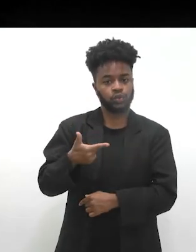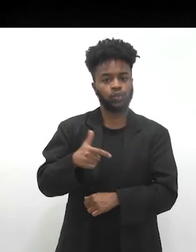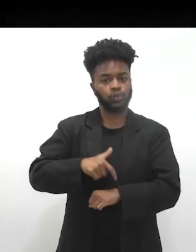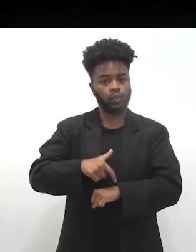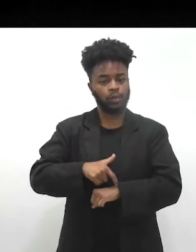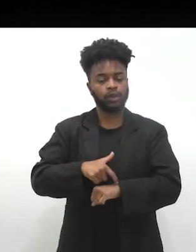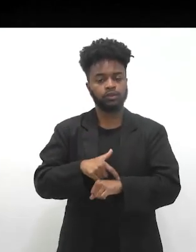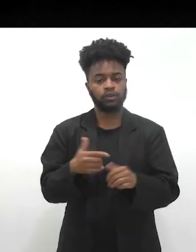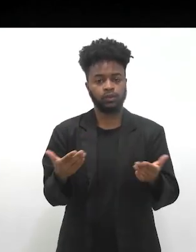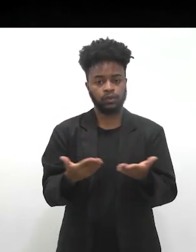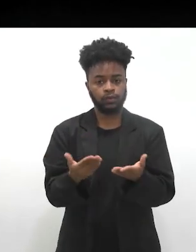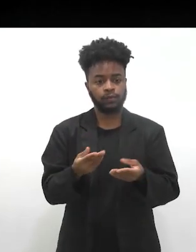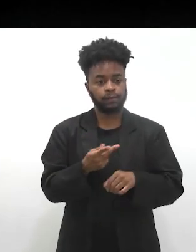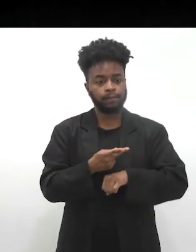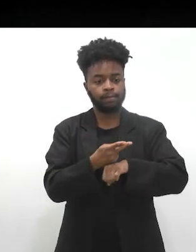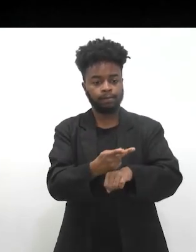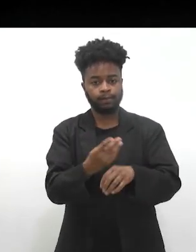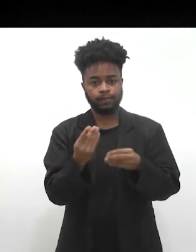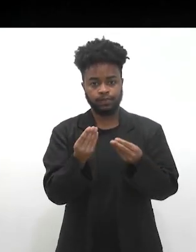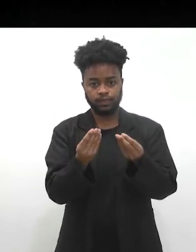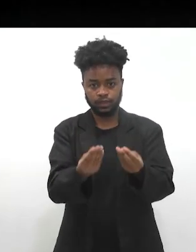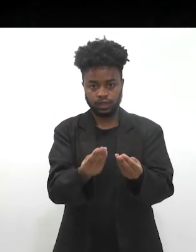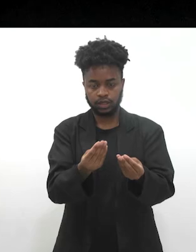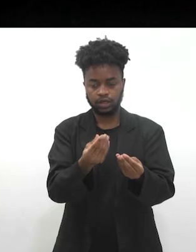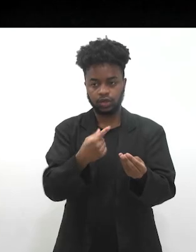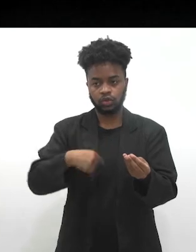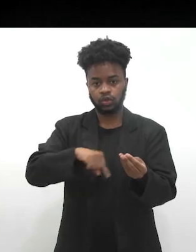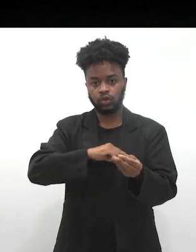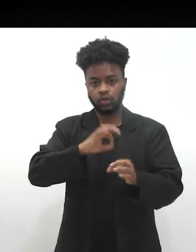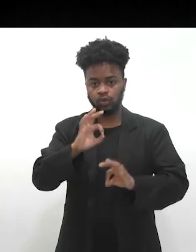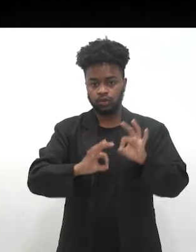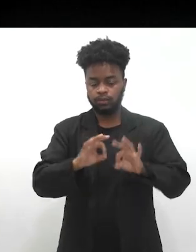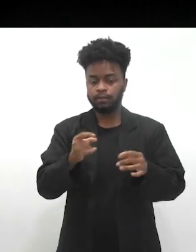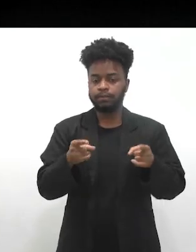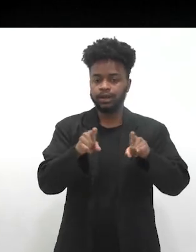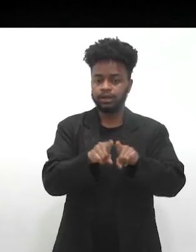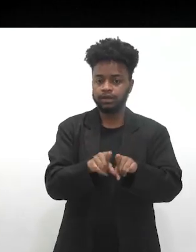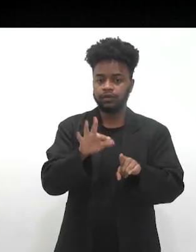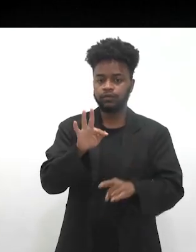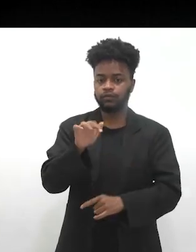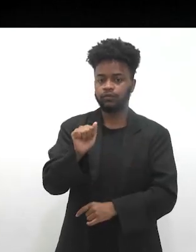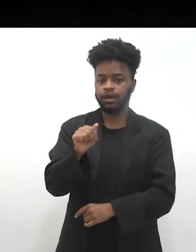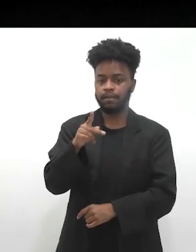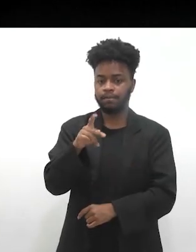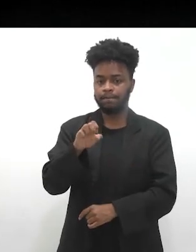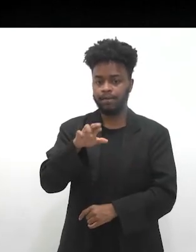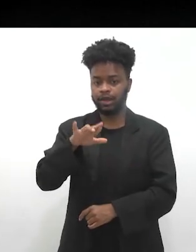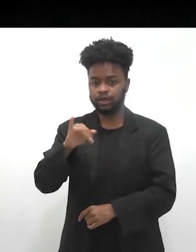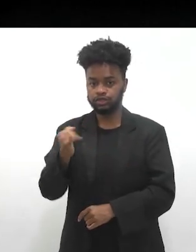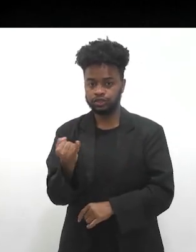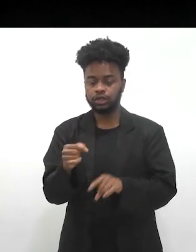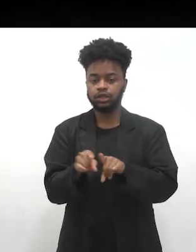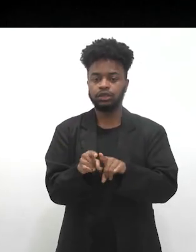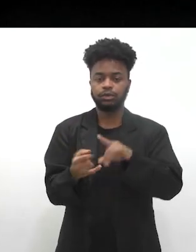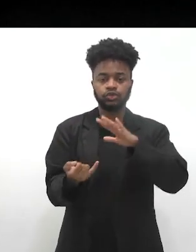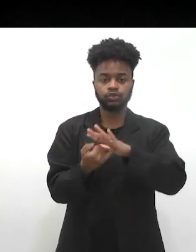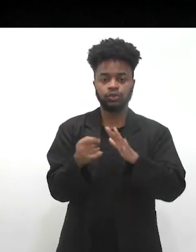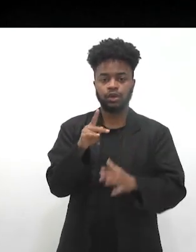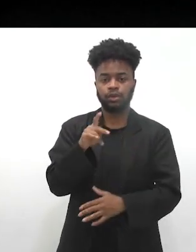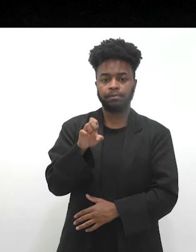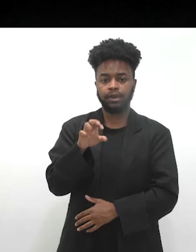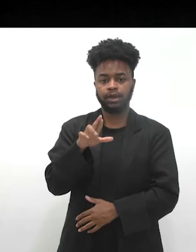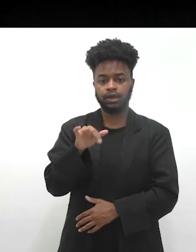edição agora, esse ano. É um prêmio que nós estamos fazendo em parceria com a FAPERJ e com o Instituto